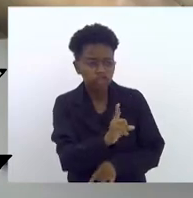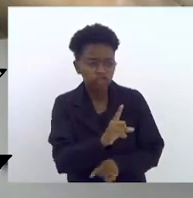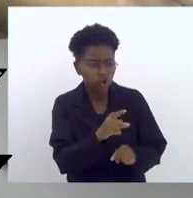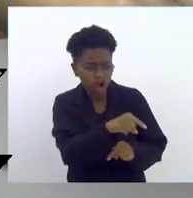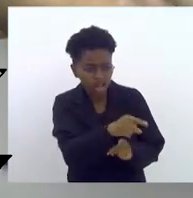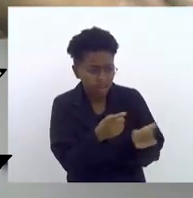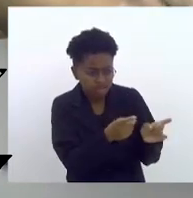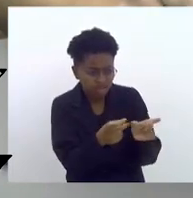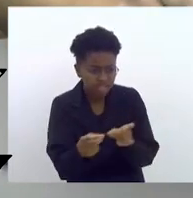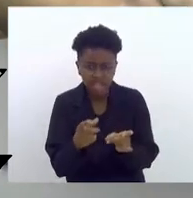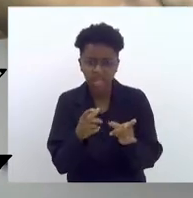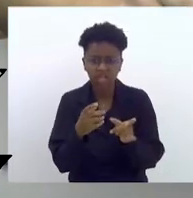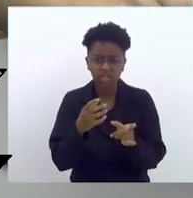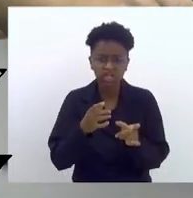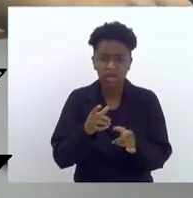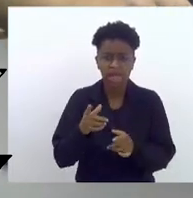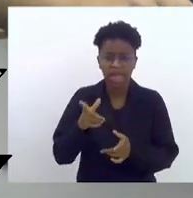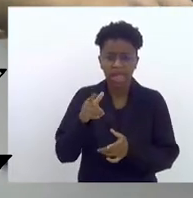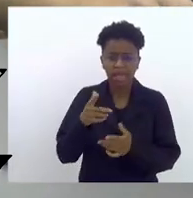trailer